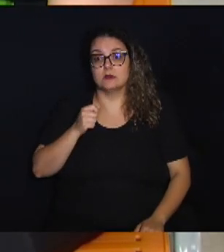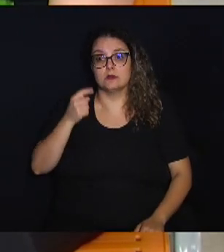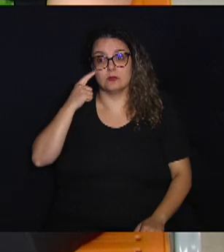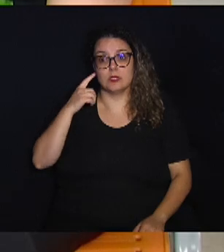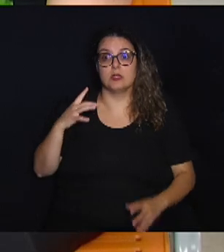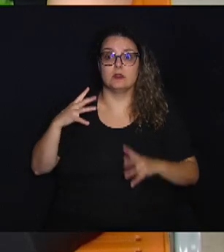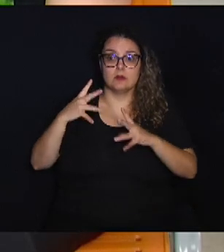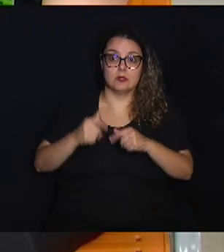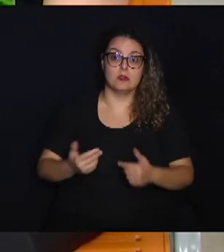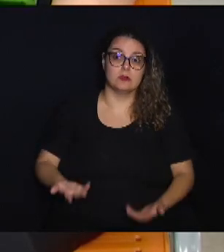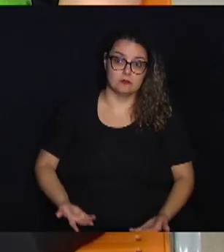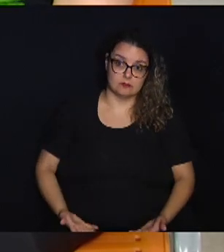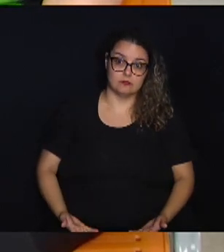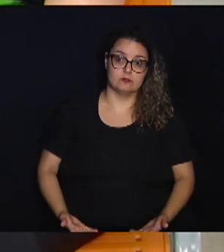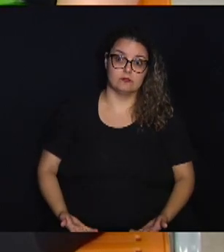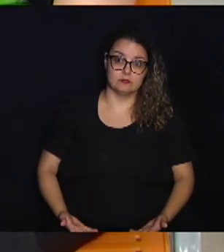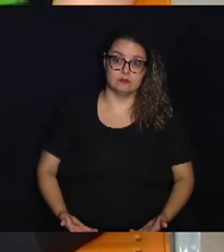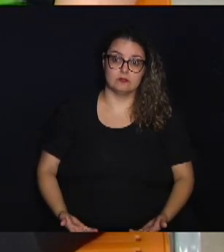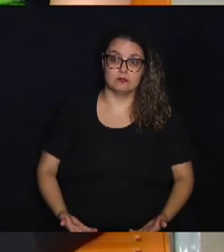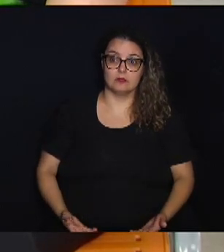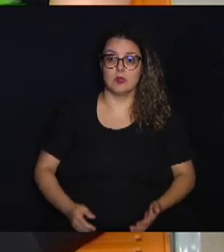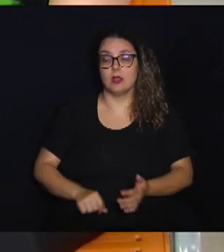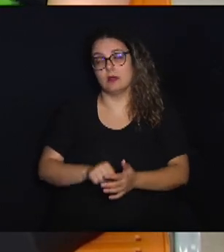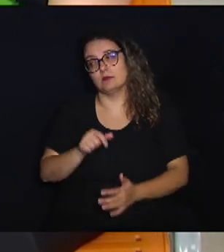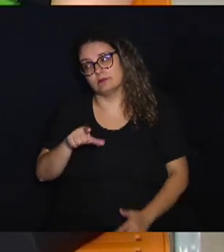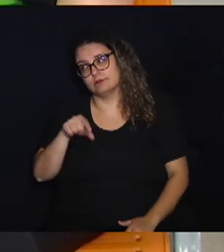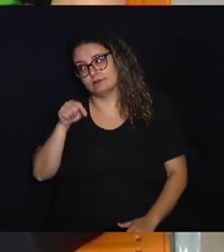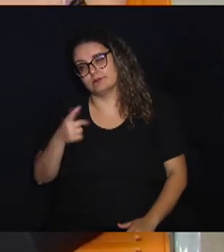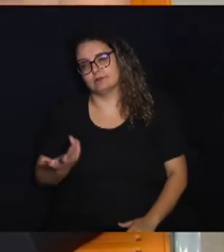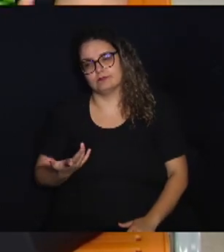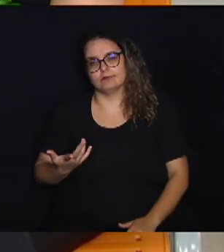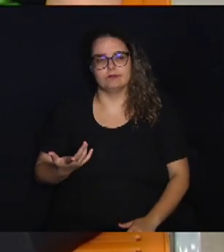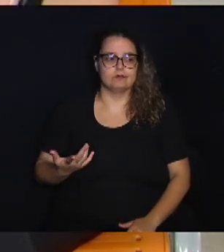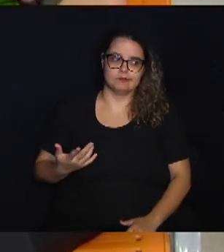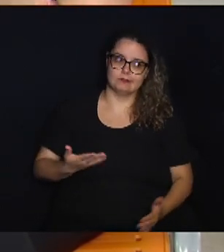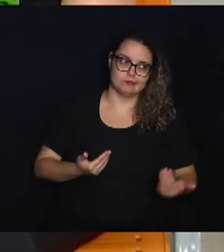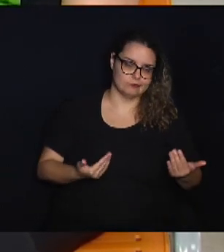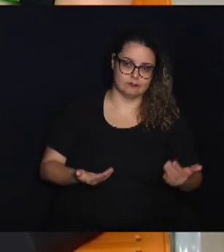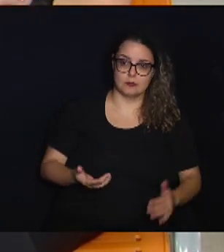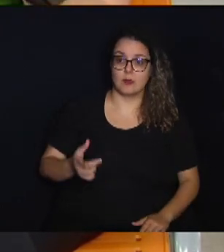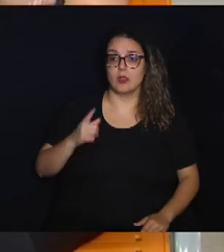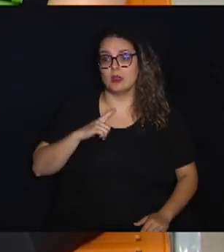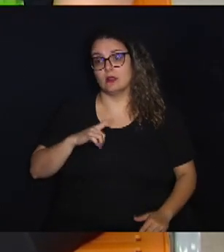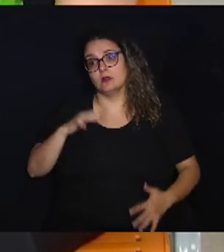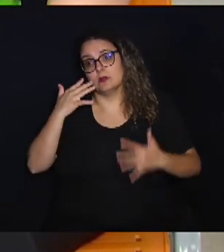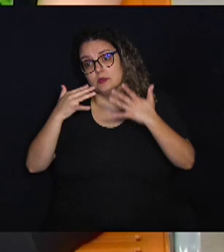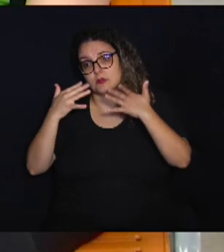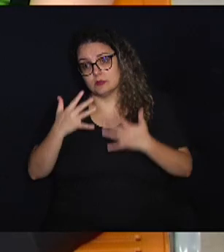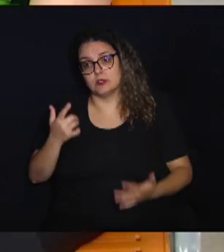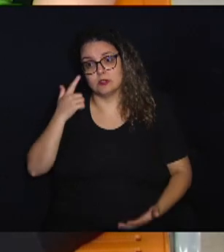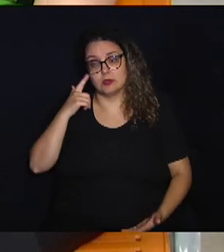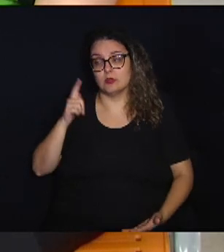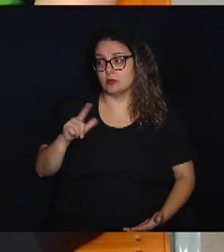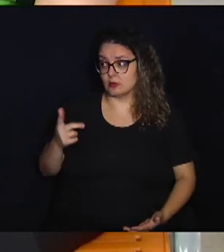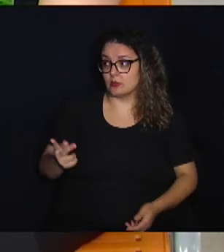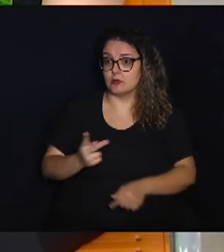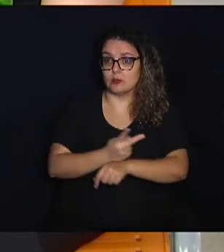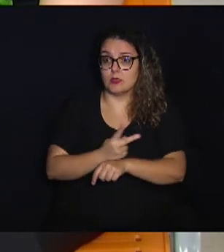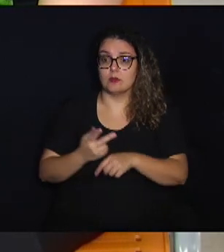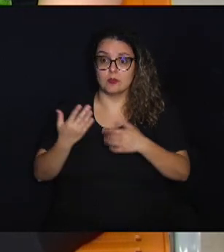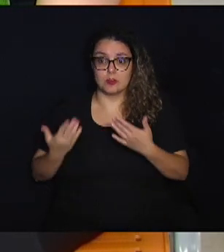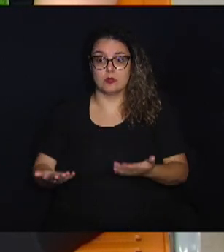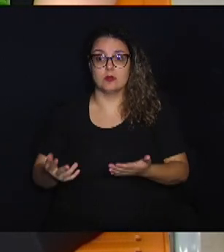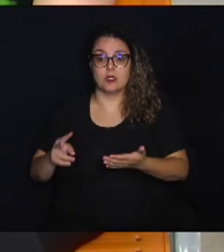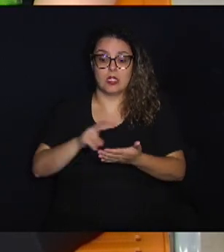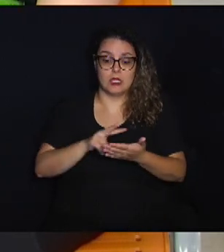uma maneira tão ampla, a primeira opção de um jovem, né? É claro que tem aqueles que se interessam, né, vão atrás disso, buscam ler